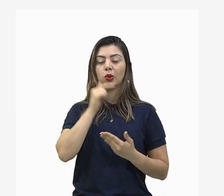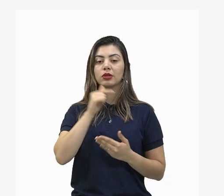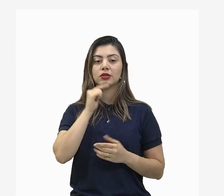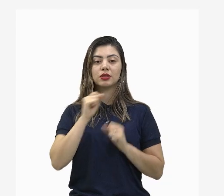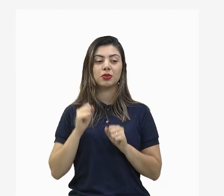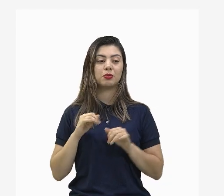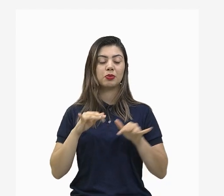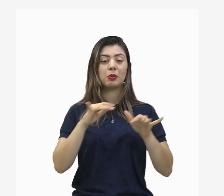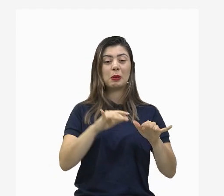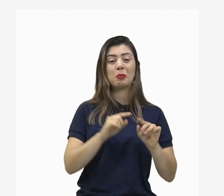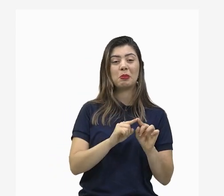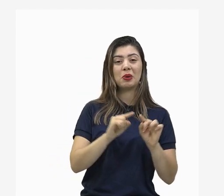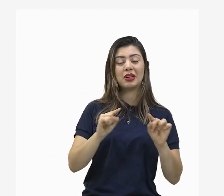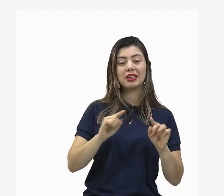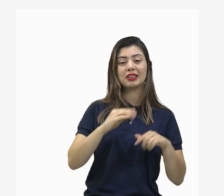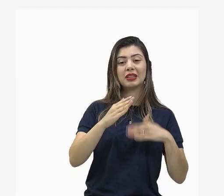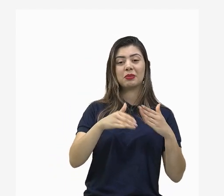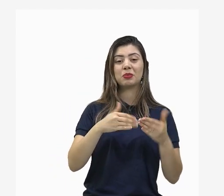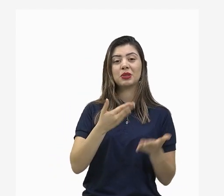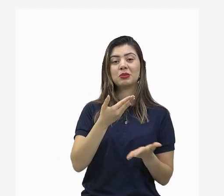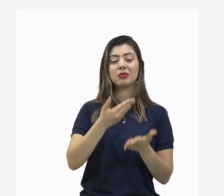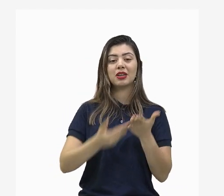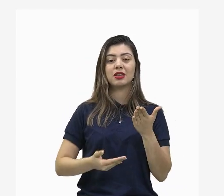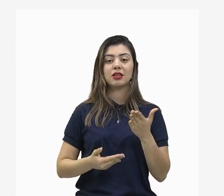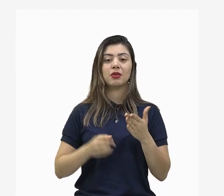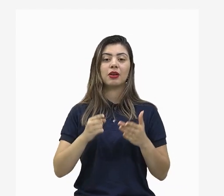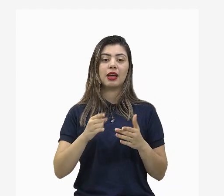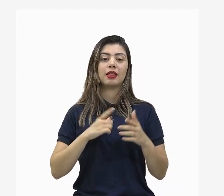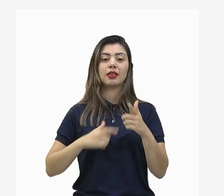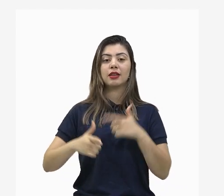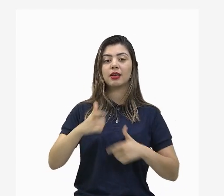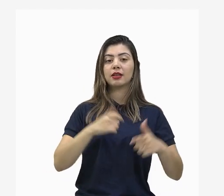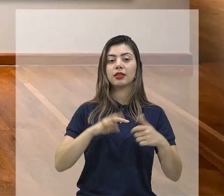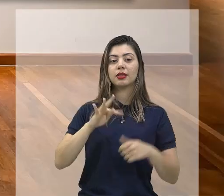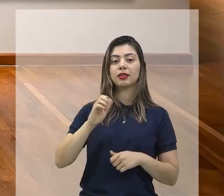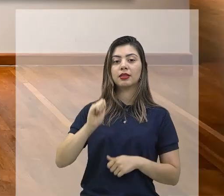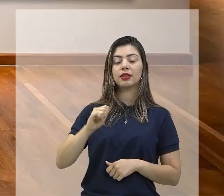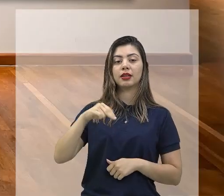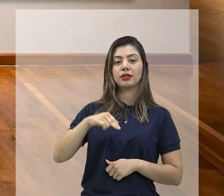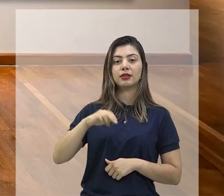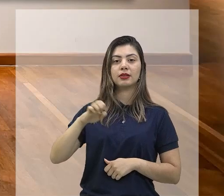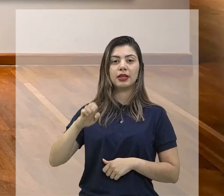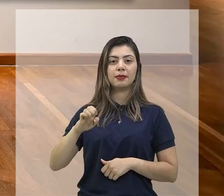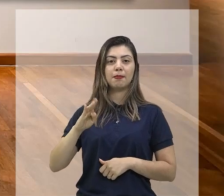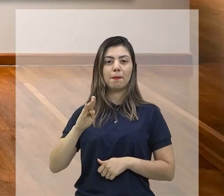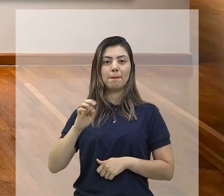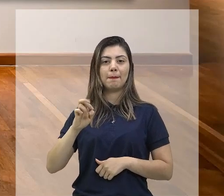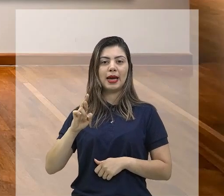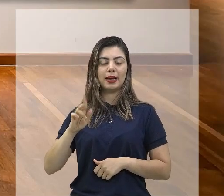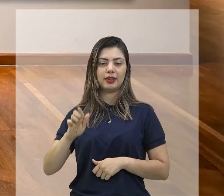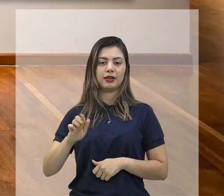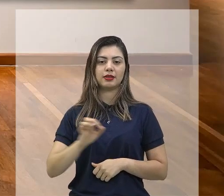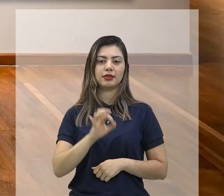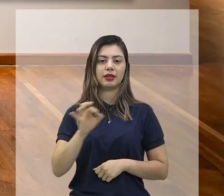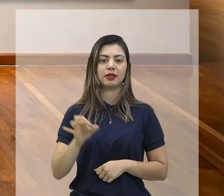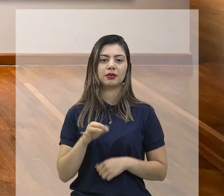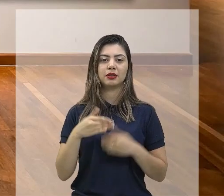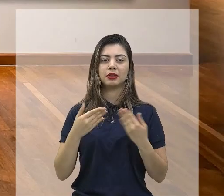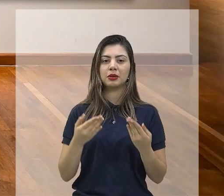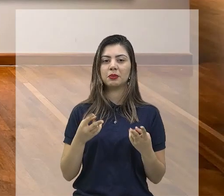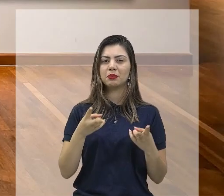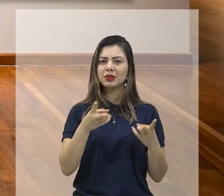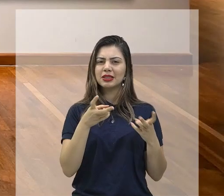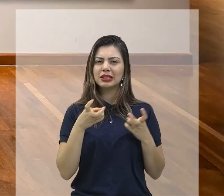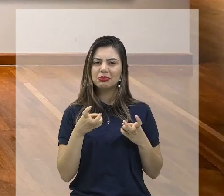foi derrotada aí na Batalha de Tannenberg. Tá? Então, percebam as várias frentes, os